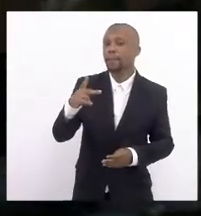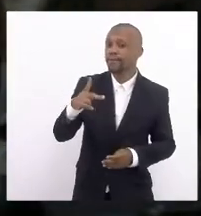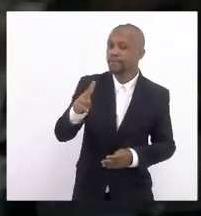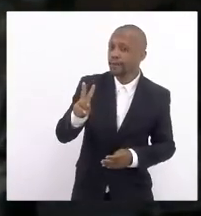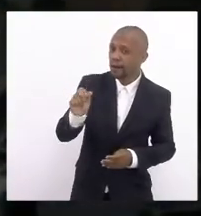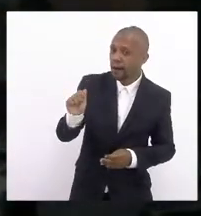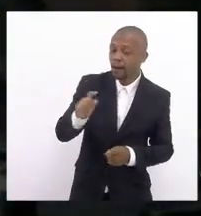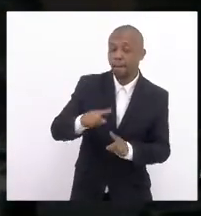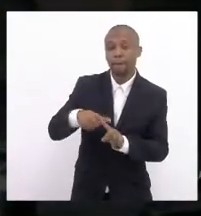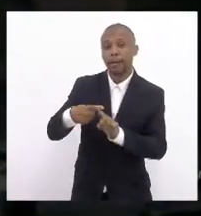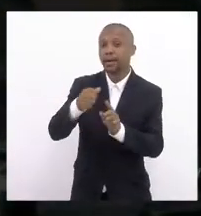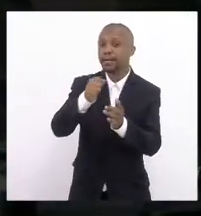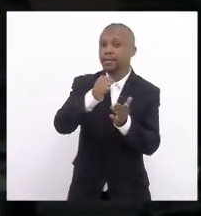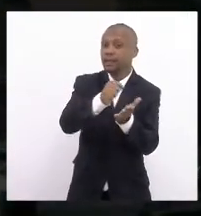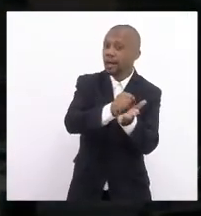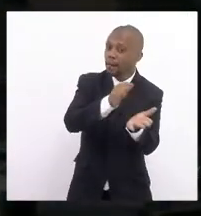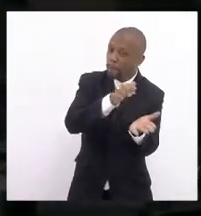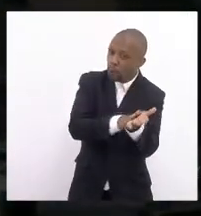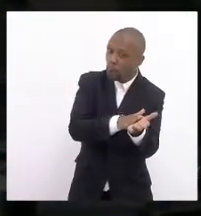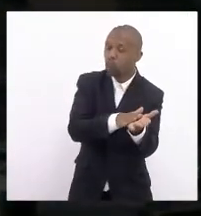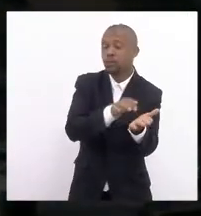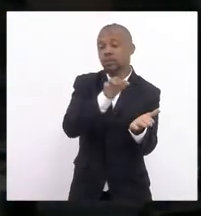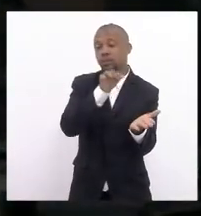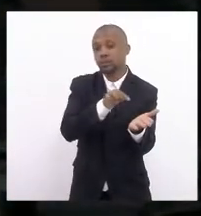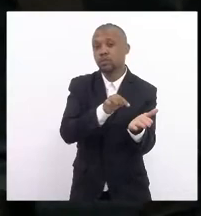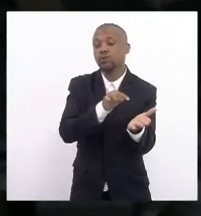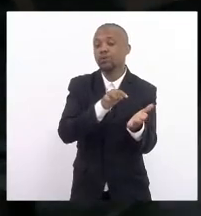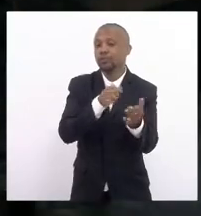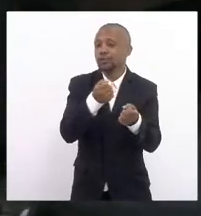de trânsito. Está certo?